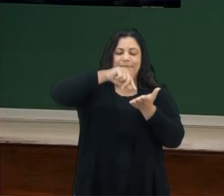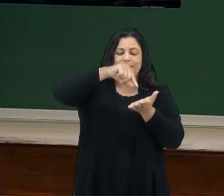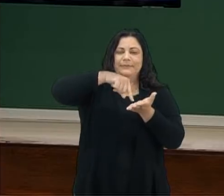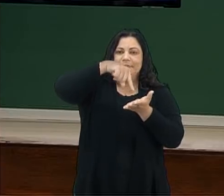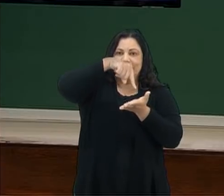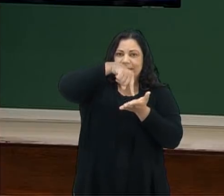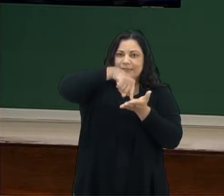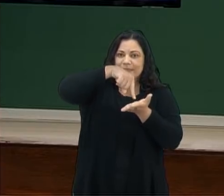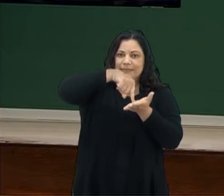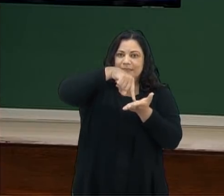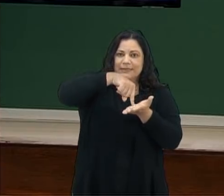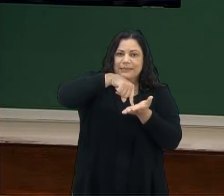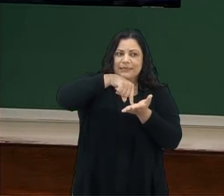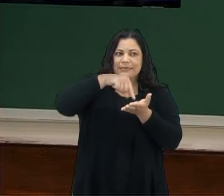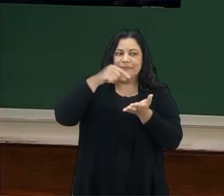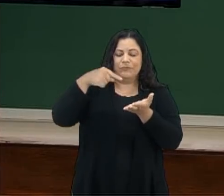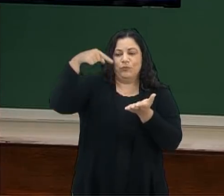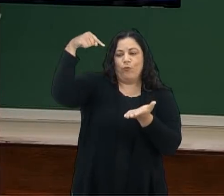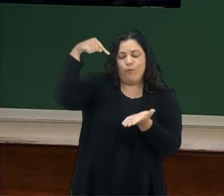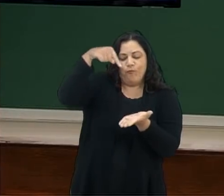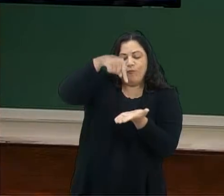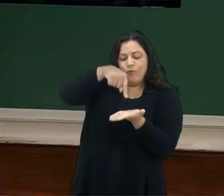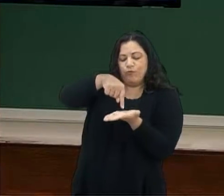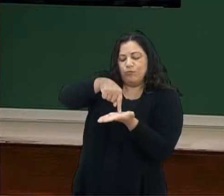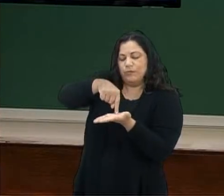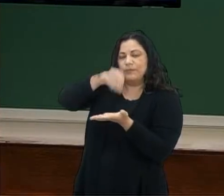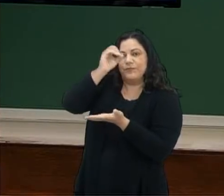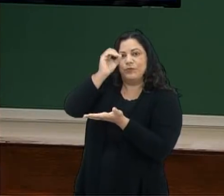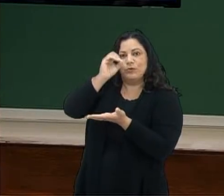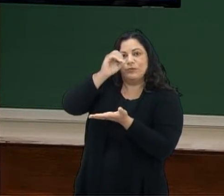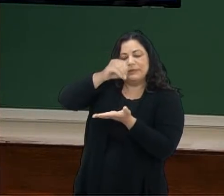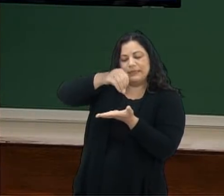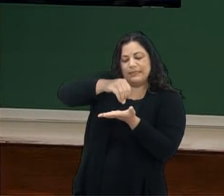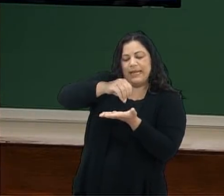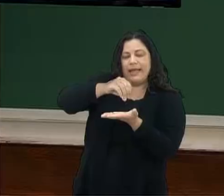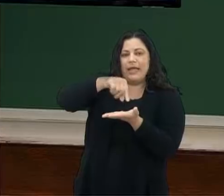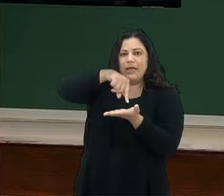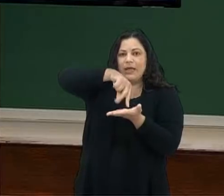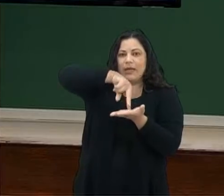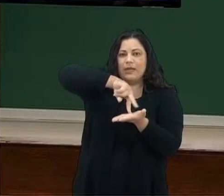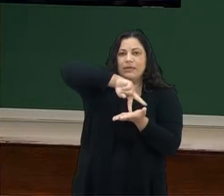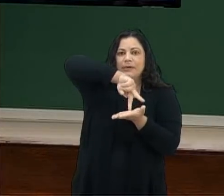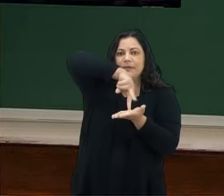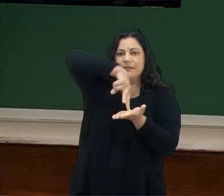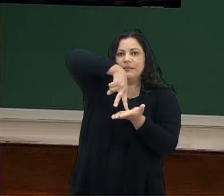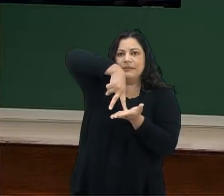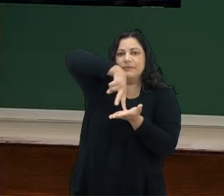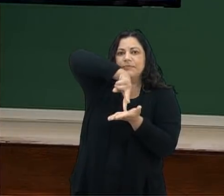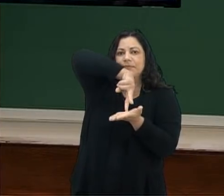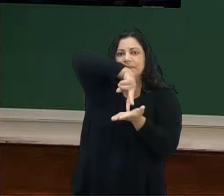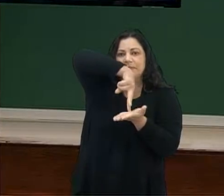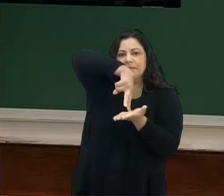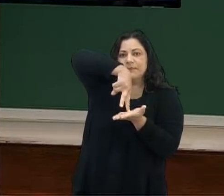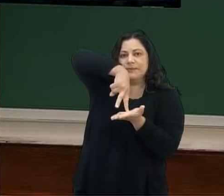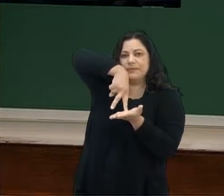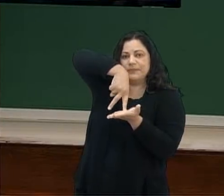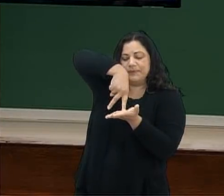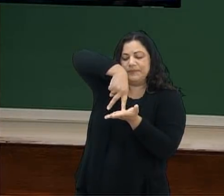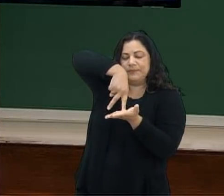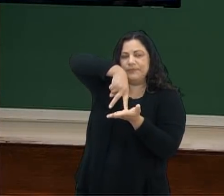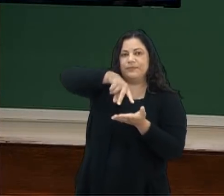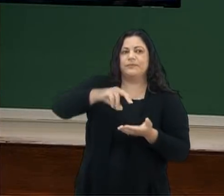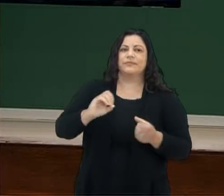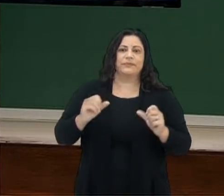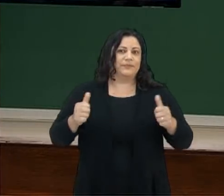você coloca no 0, por exemplo, tá? Na sua medida lá. E a outra ponta você coloca onde você quer que seja o tamanho da medida do seu